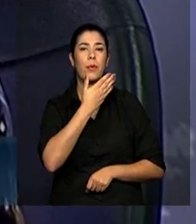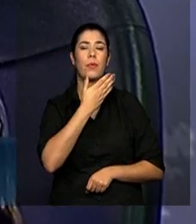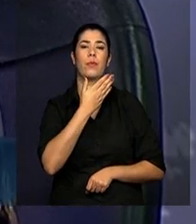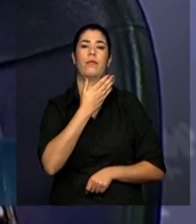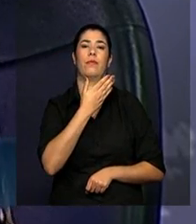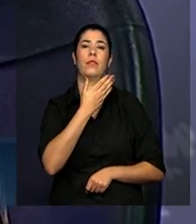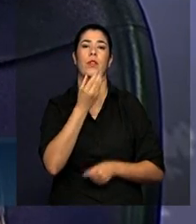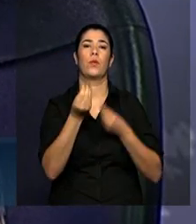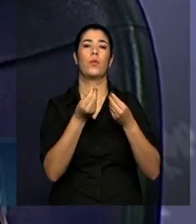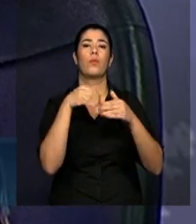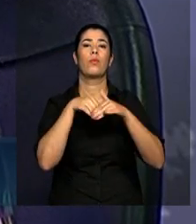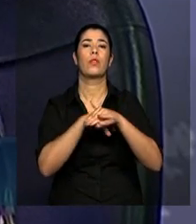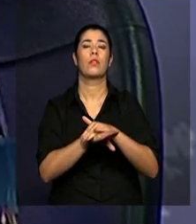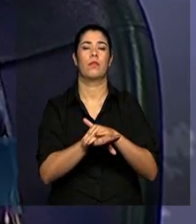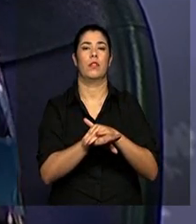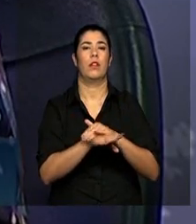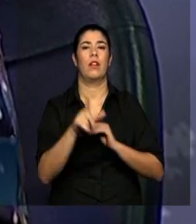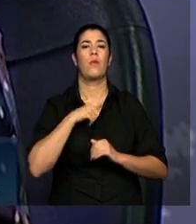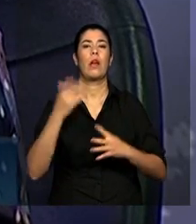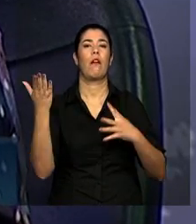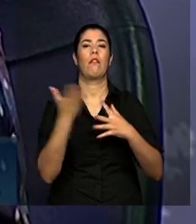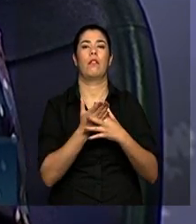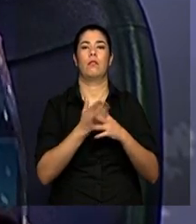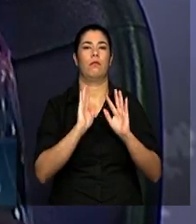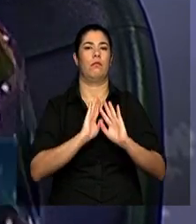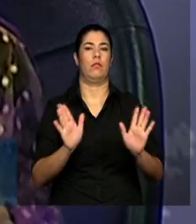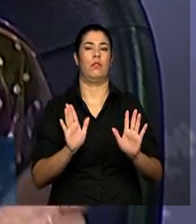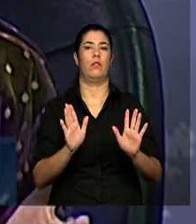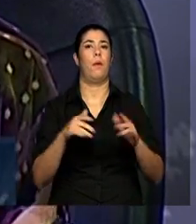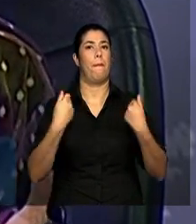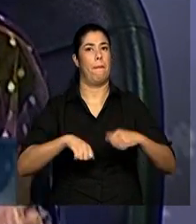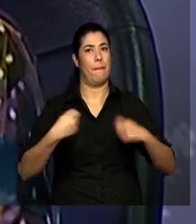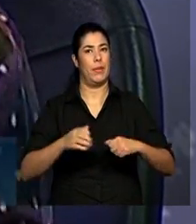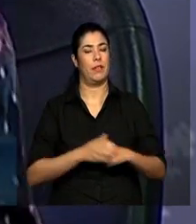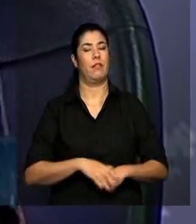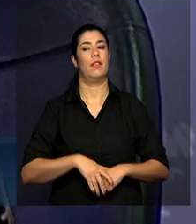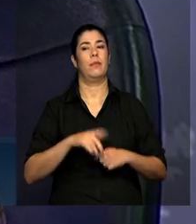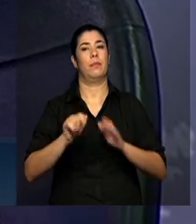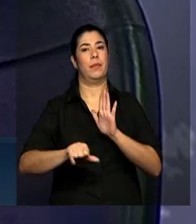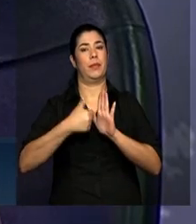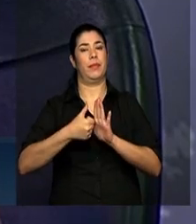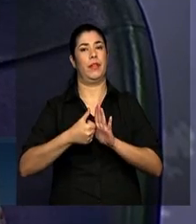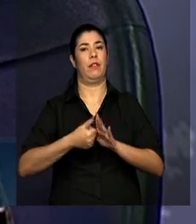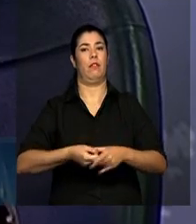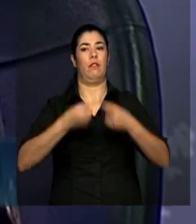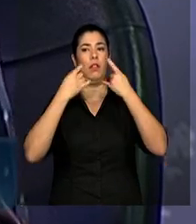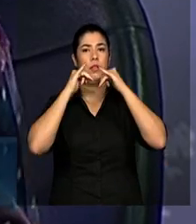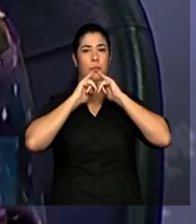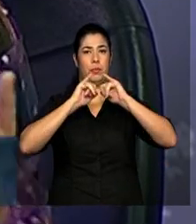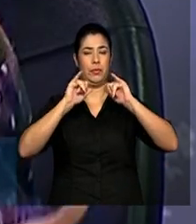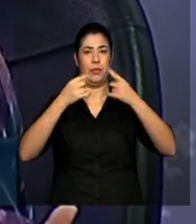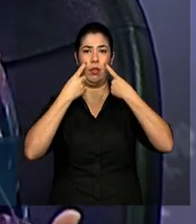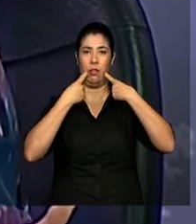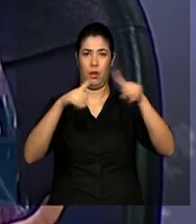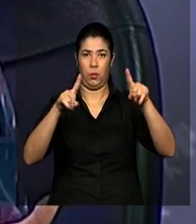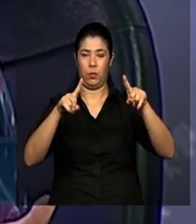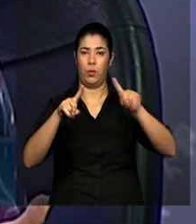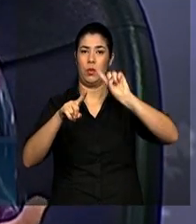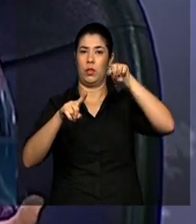Porque não existe crime sem a denúncia, não existe crime sem a